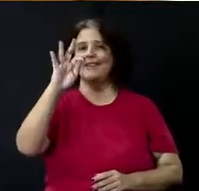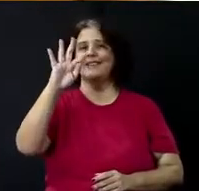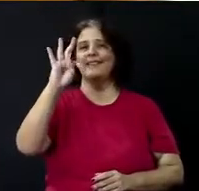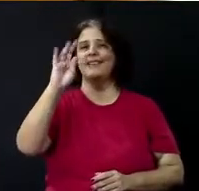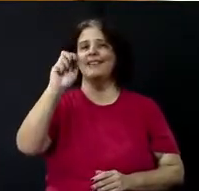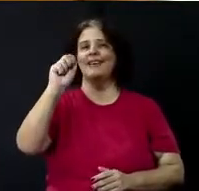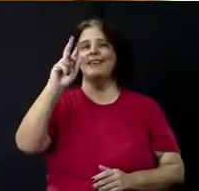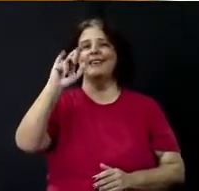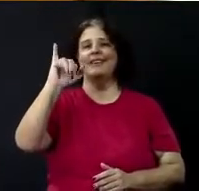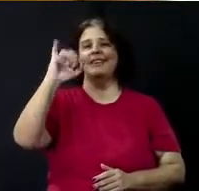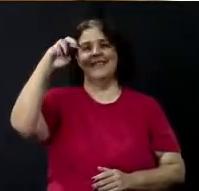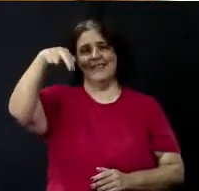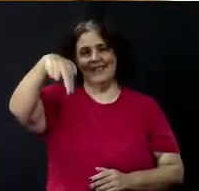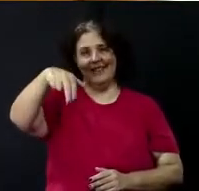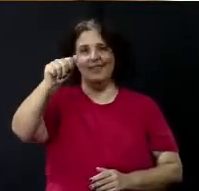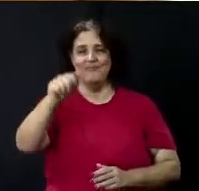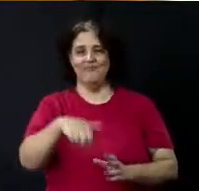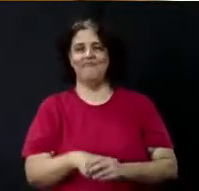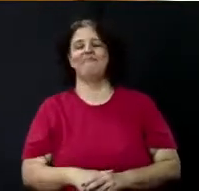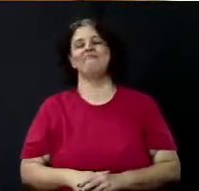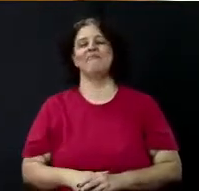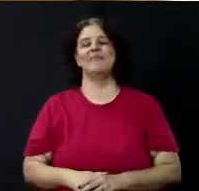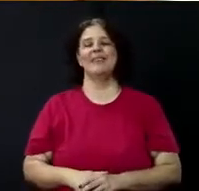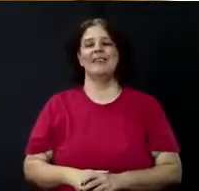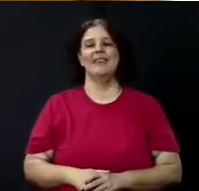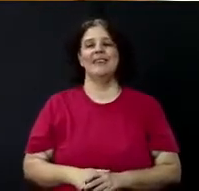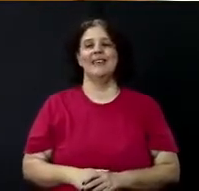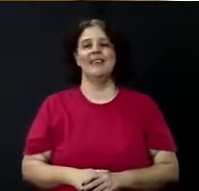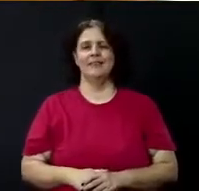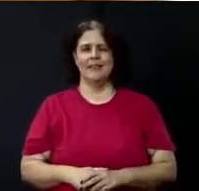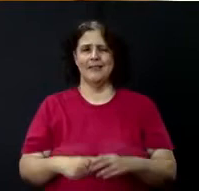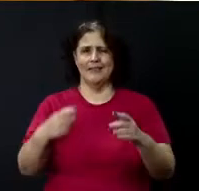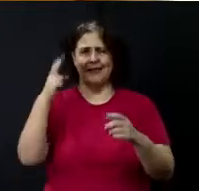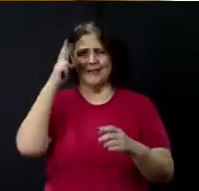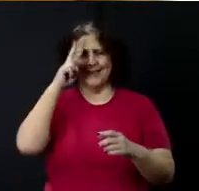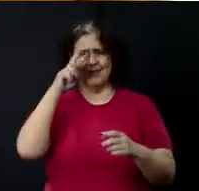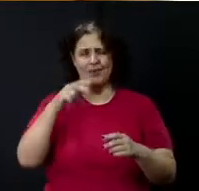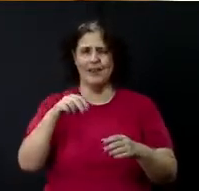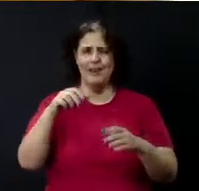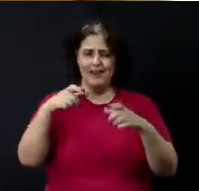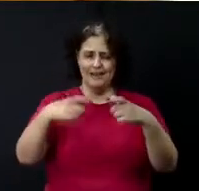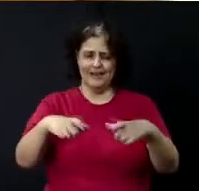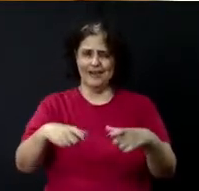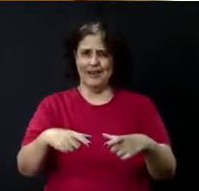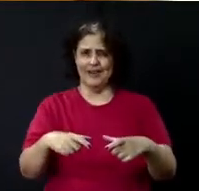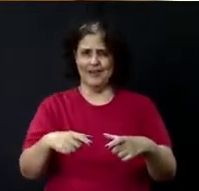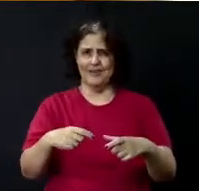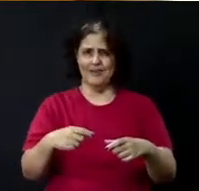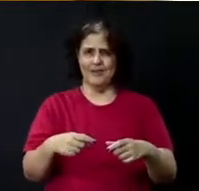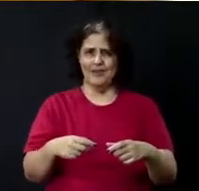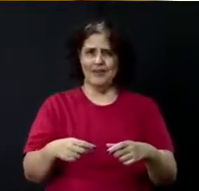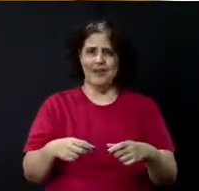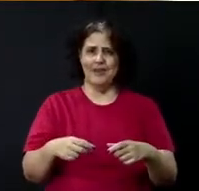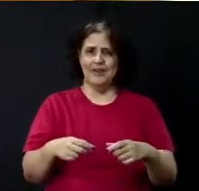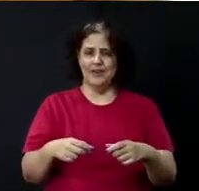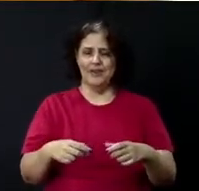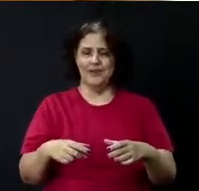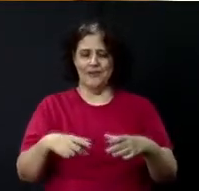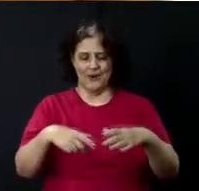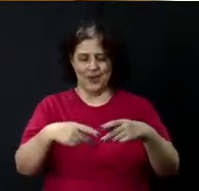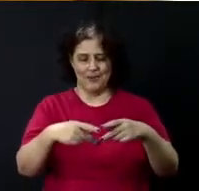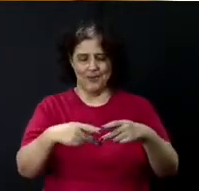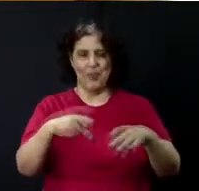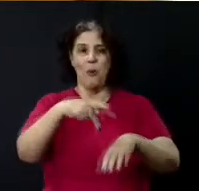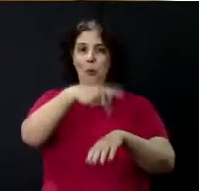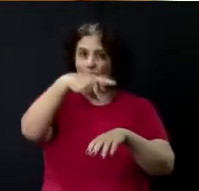Você sabia que Santa Catarina já foi uma república enquanto o Brasil ainda era império?